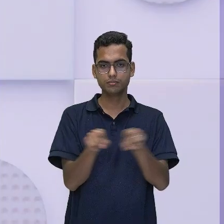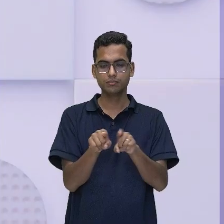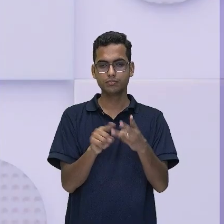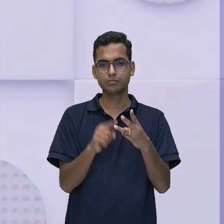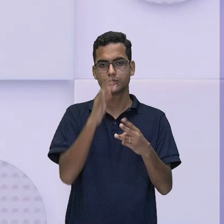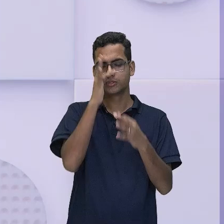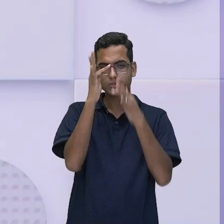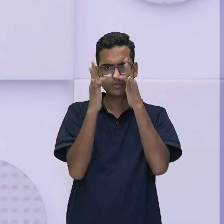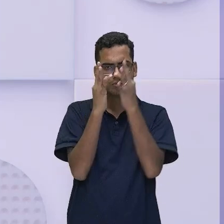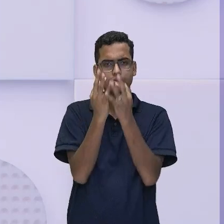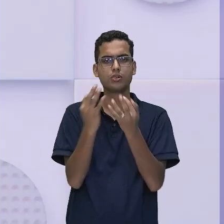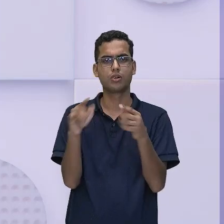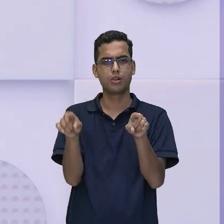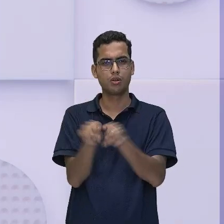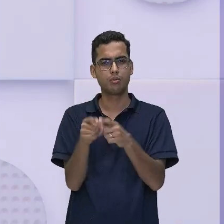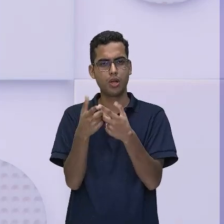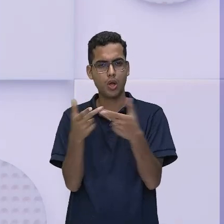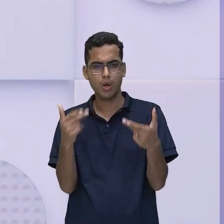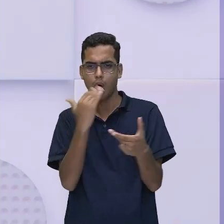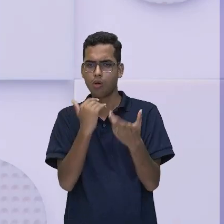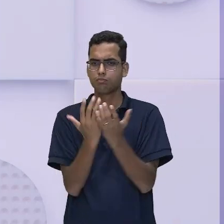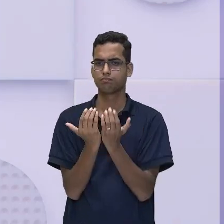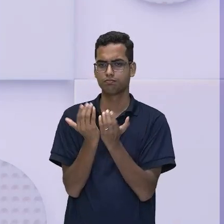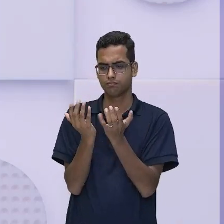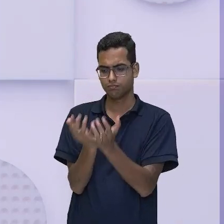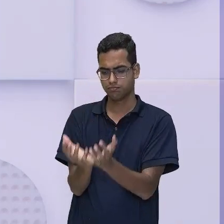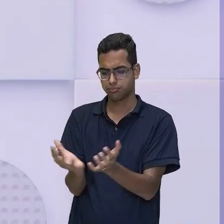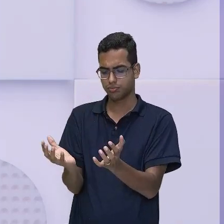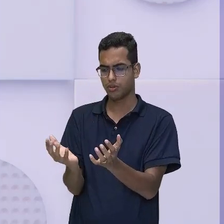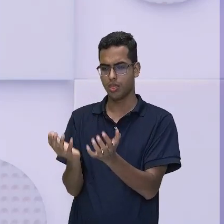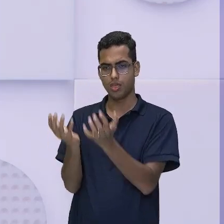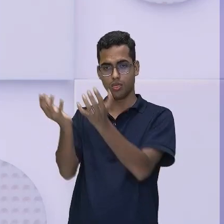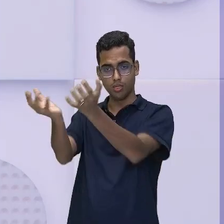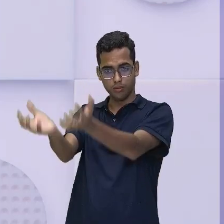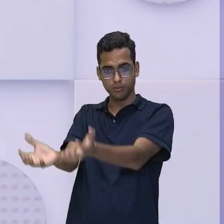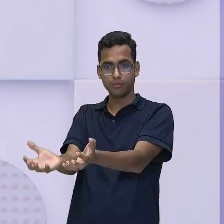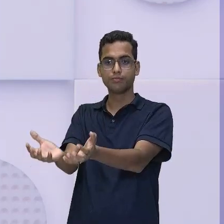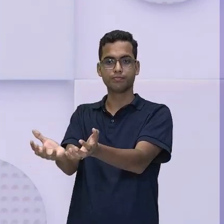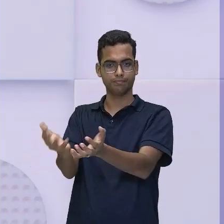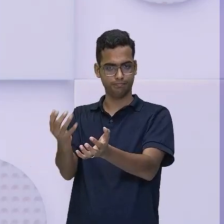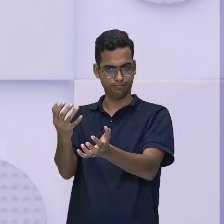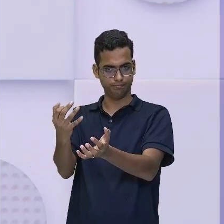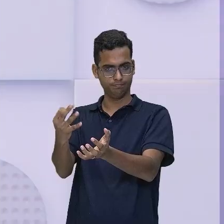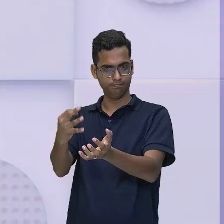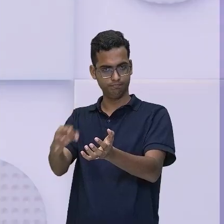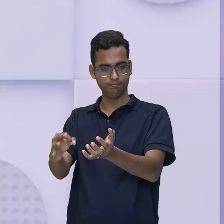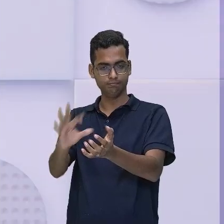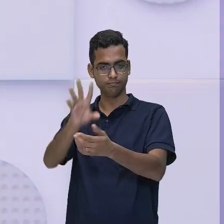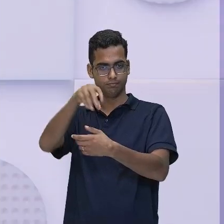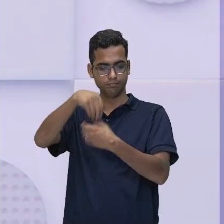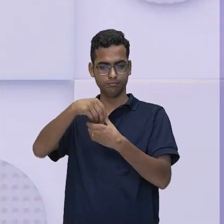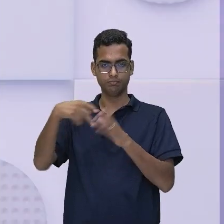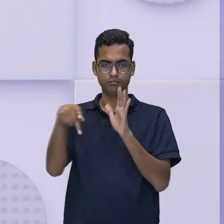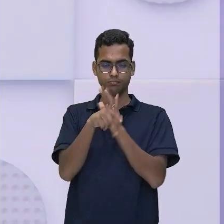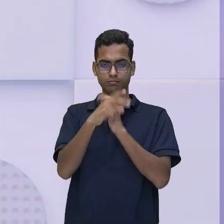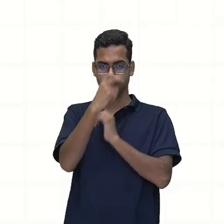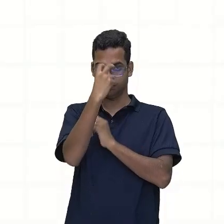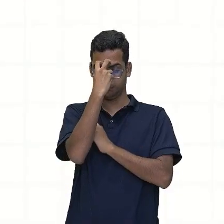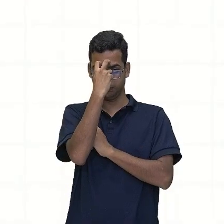dimensão dos rituais que acontece dentro do hinduísmo. Okay? E aqui nós queremos